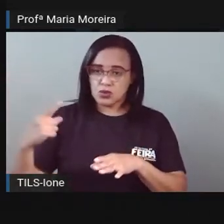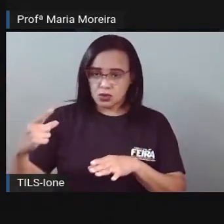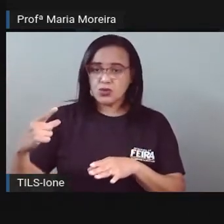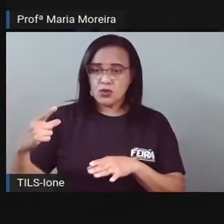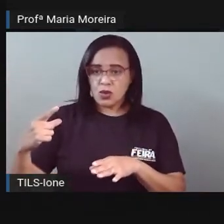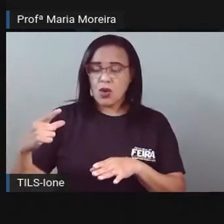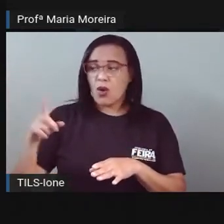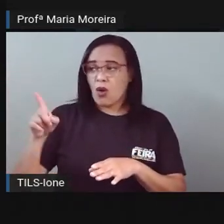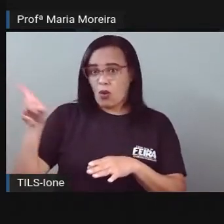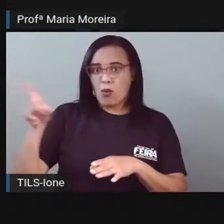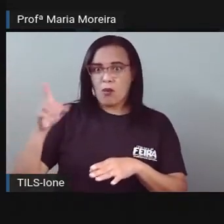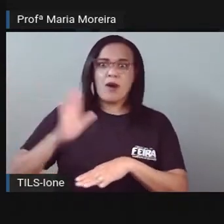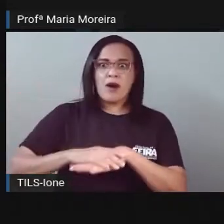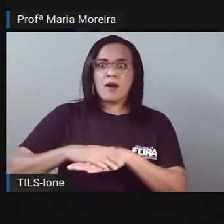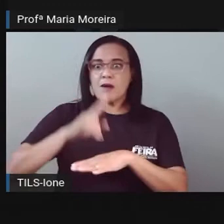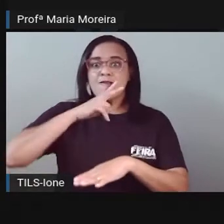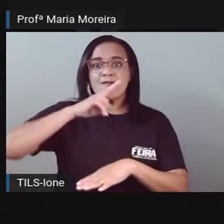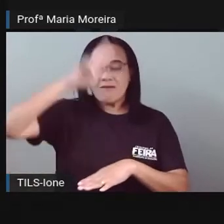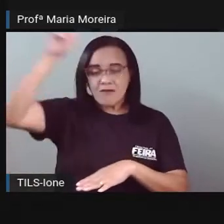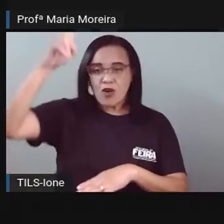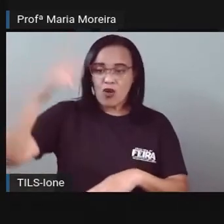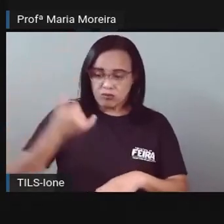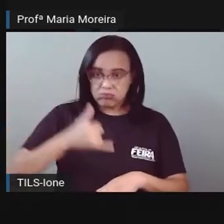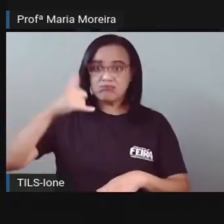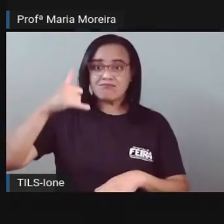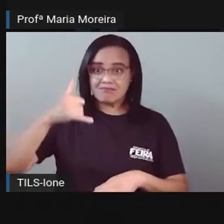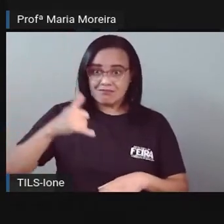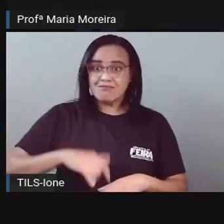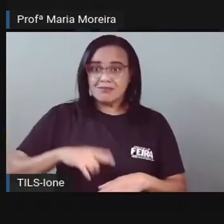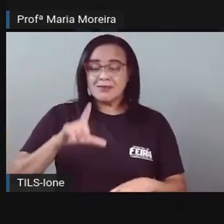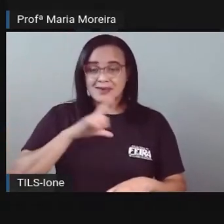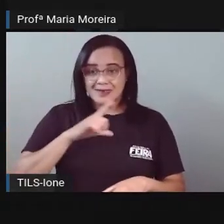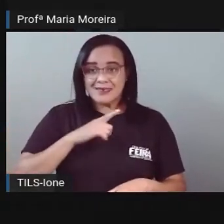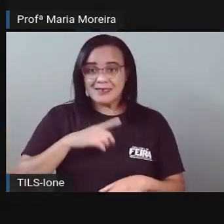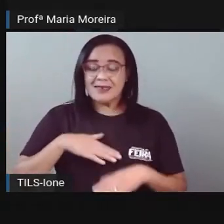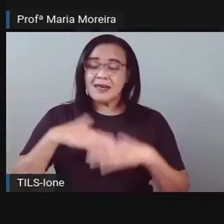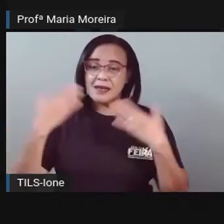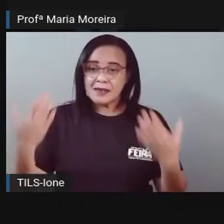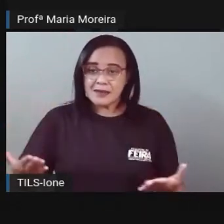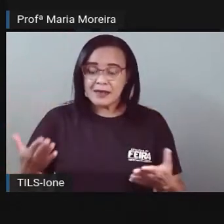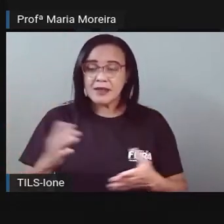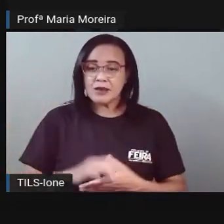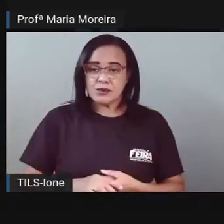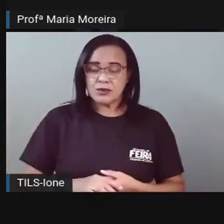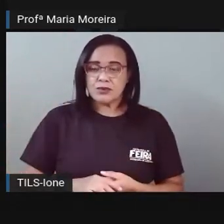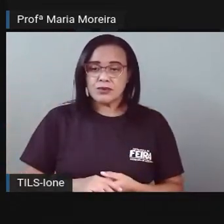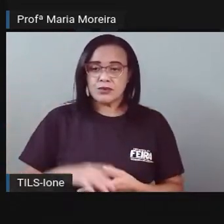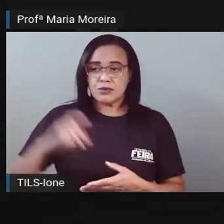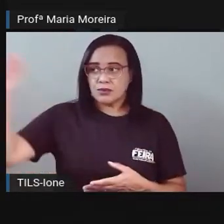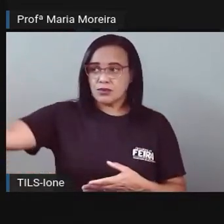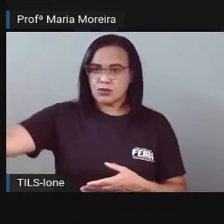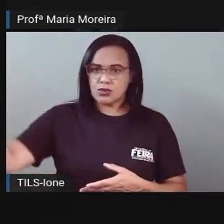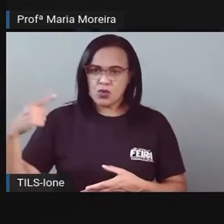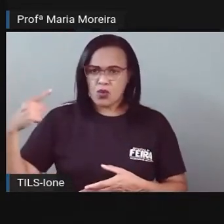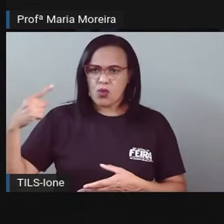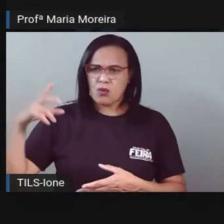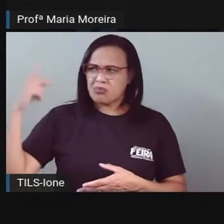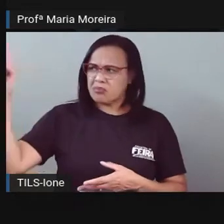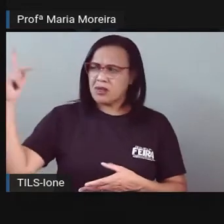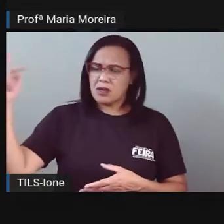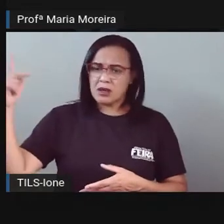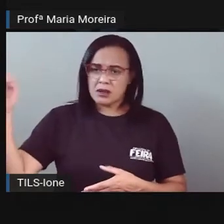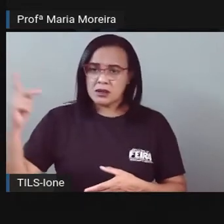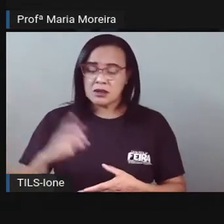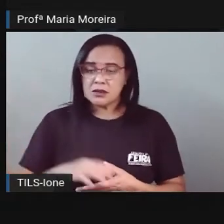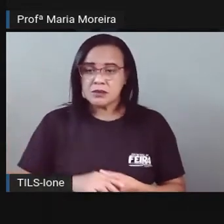luz, energia e calor, a diferença na intensidade e concentrações dos raios faz com que ocorra o inverno, a